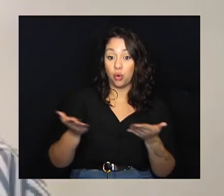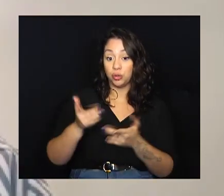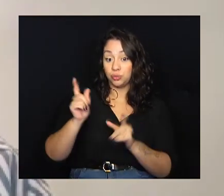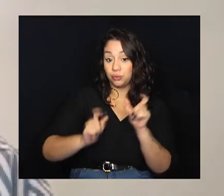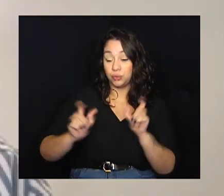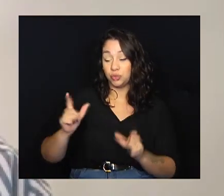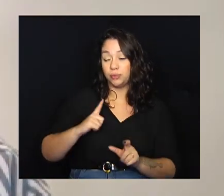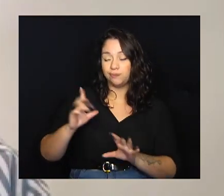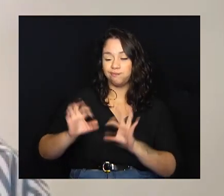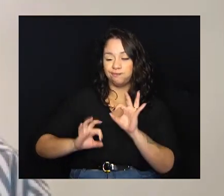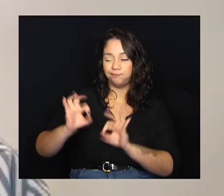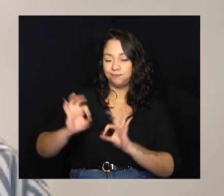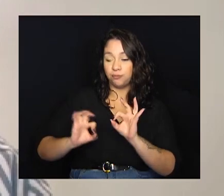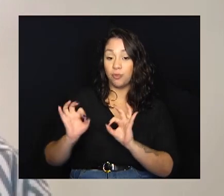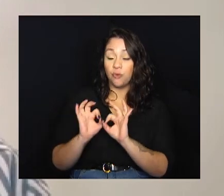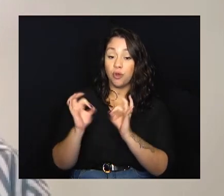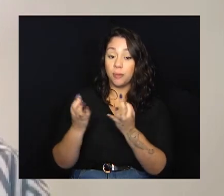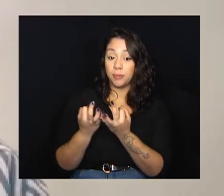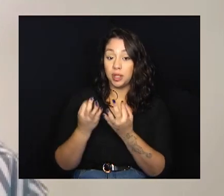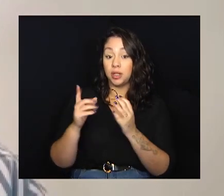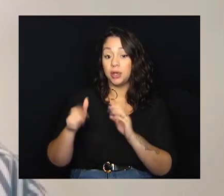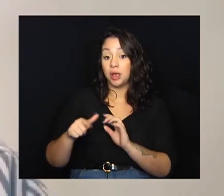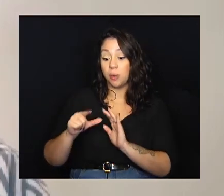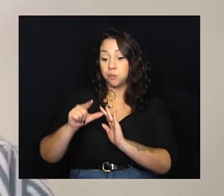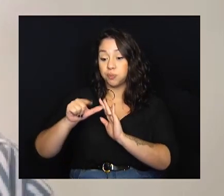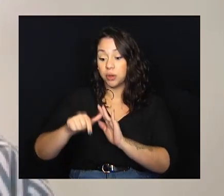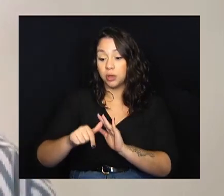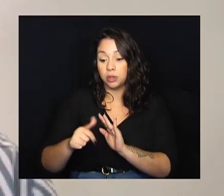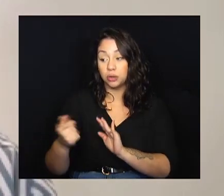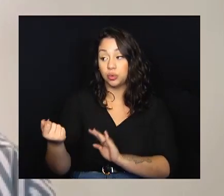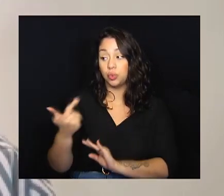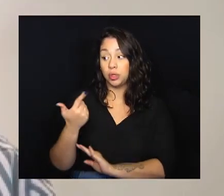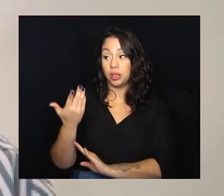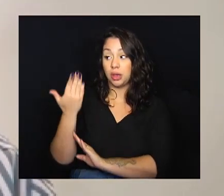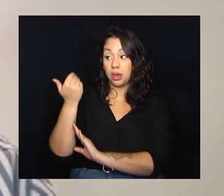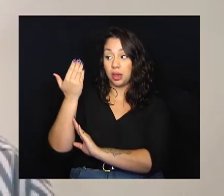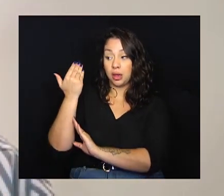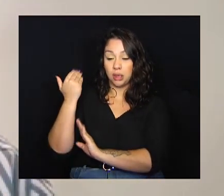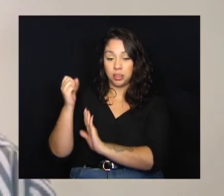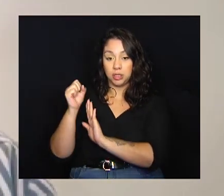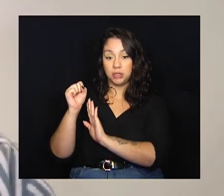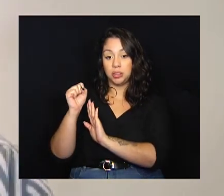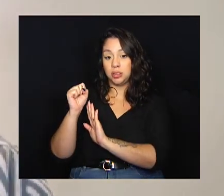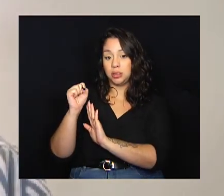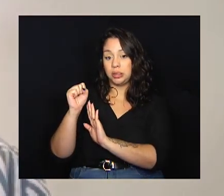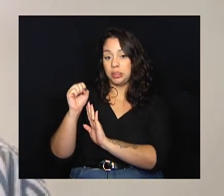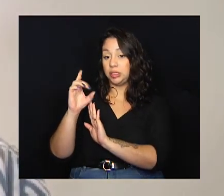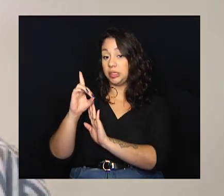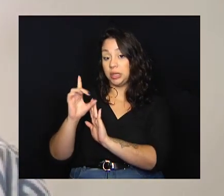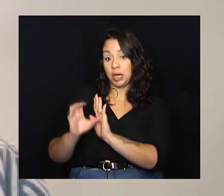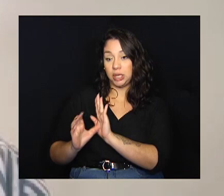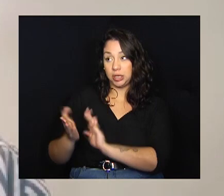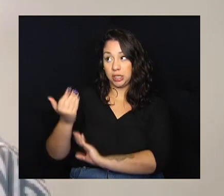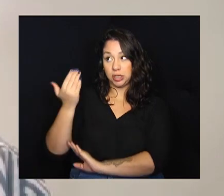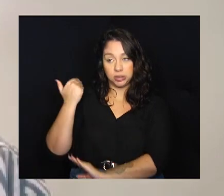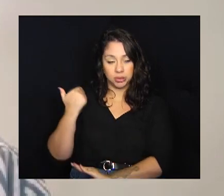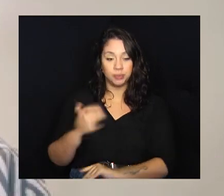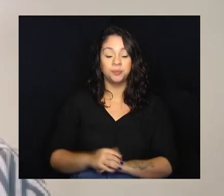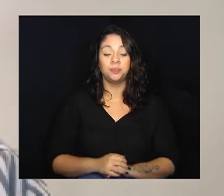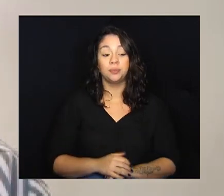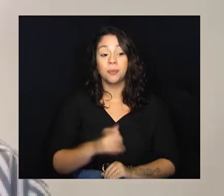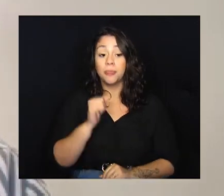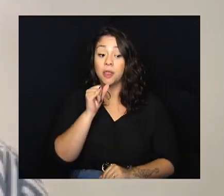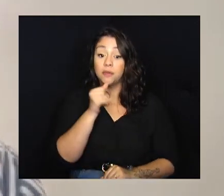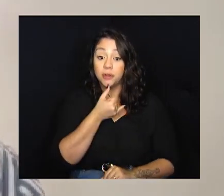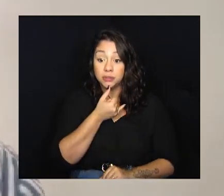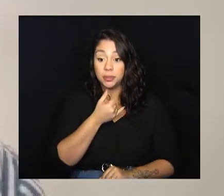planejado a família de uma forma mais tardia do que a gente via algumas Décadas atrás né E infelizmente o nosso